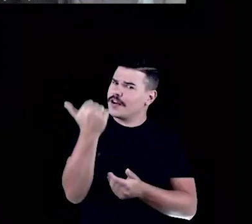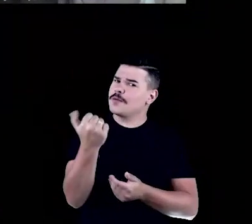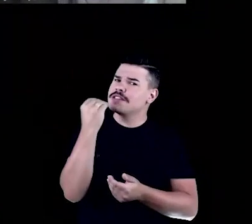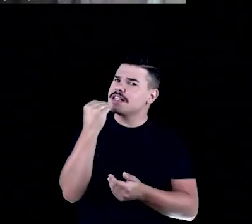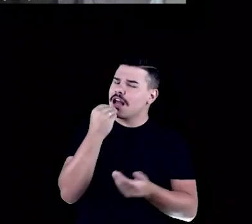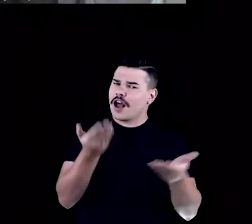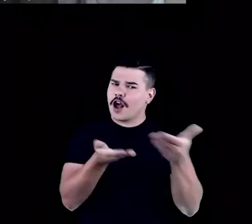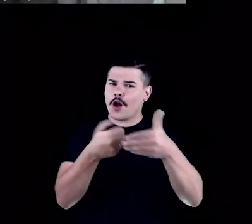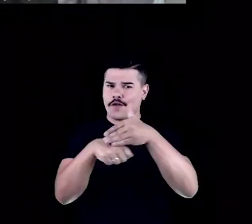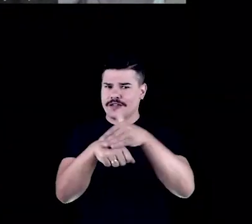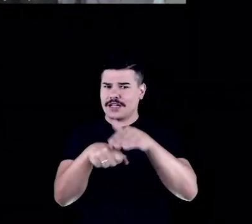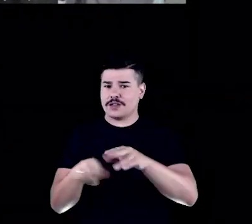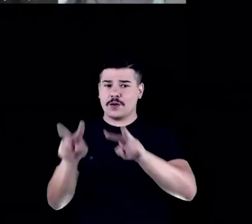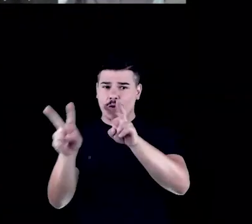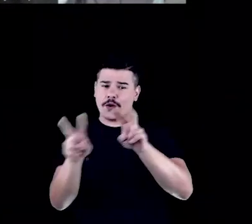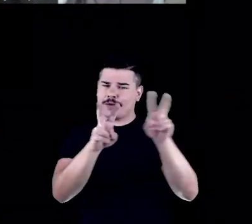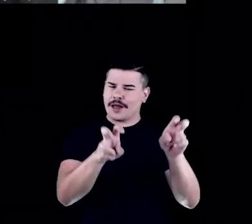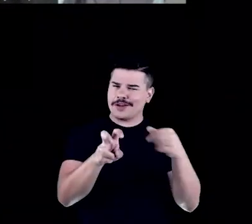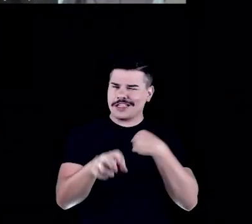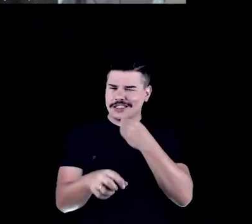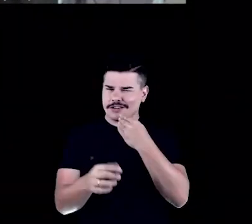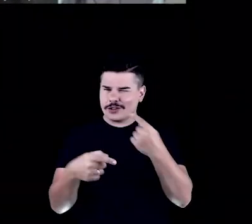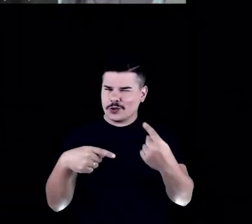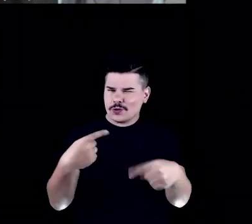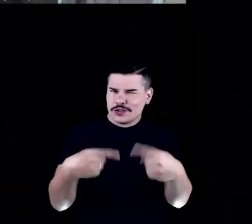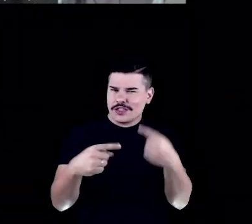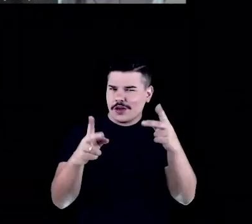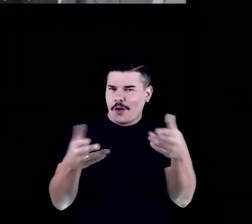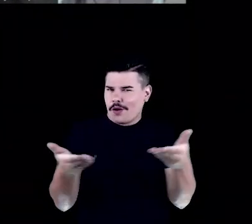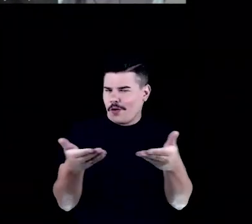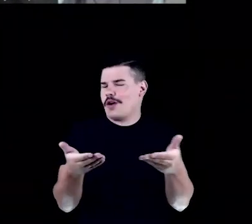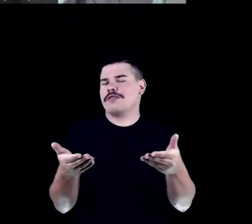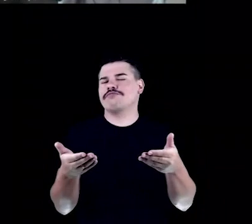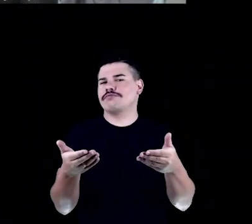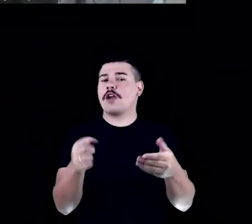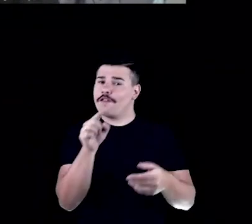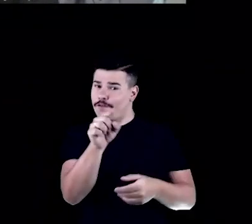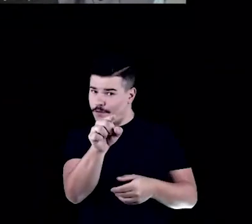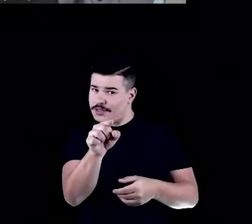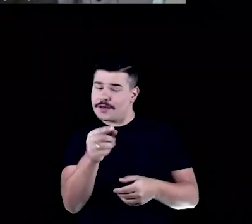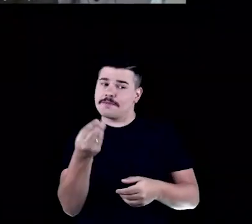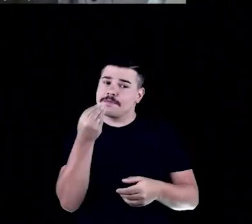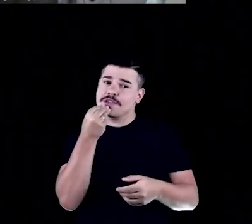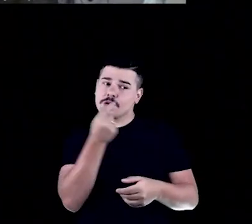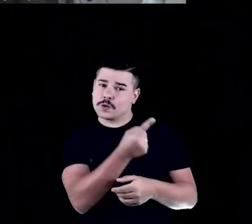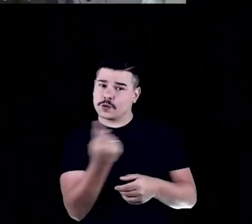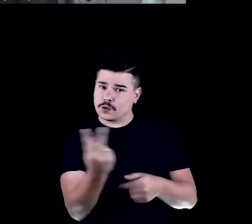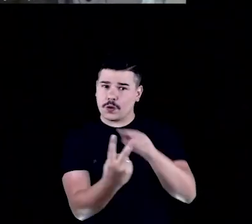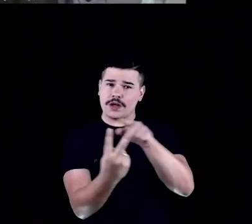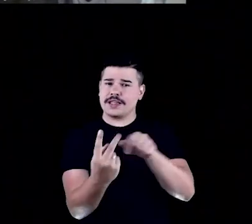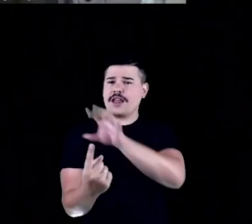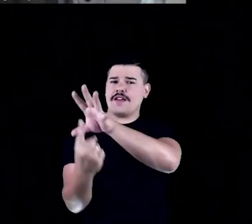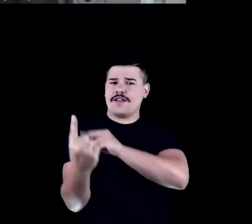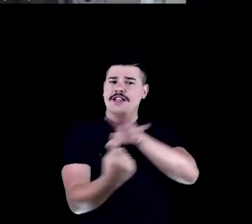já entrar logo e sair numa questão que eu acho que é meio incontornável num tipo de discussão como a nossa, que é, vocês se